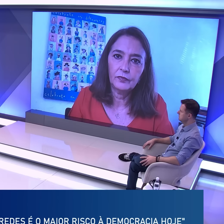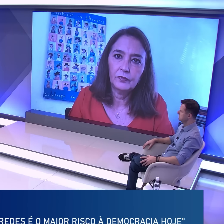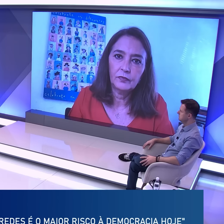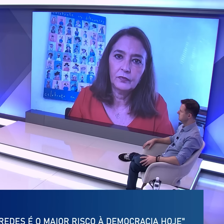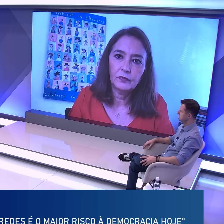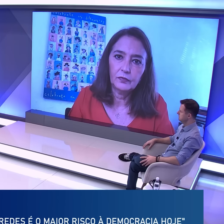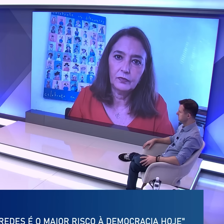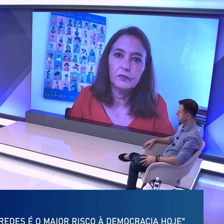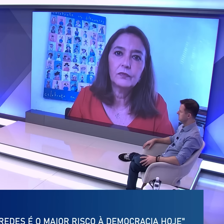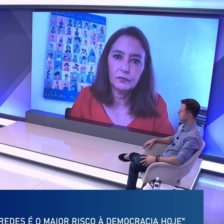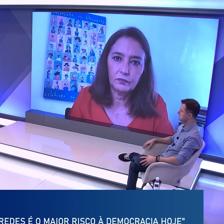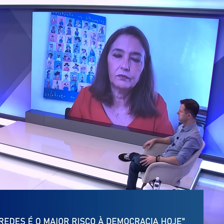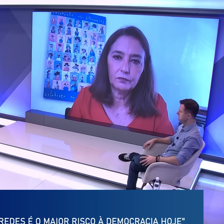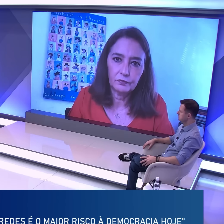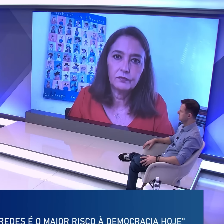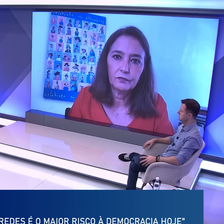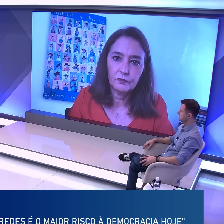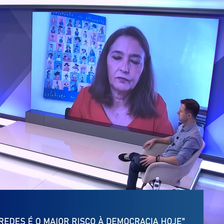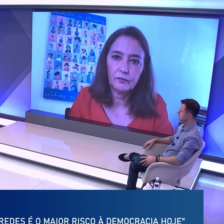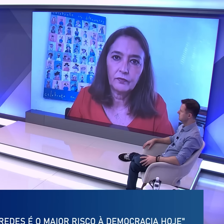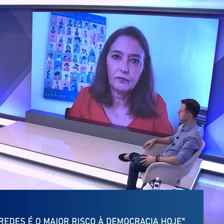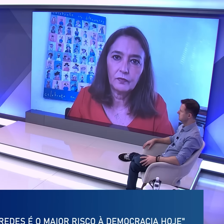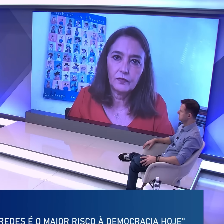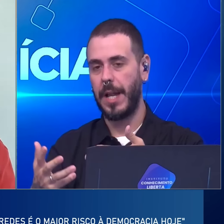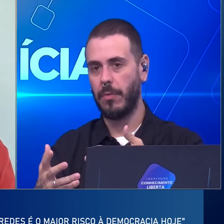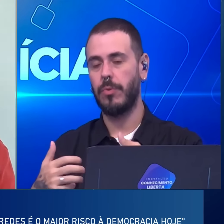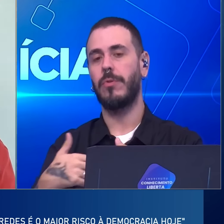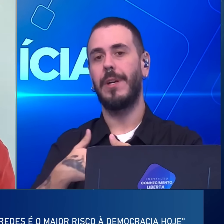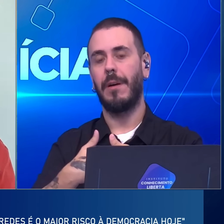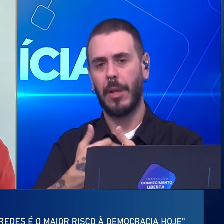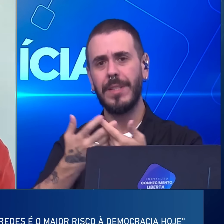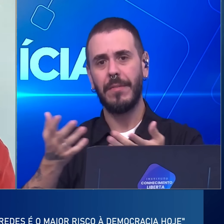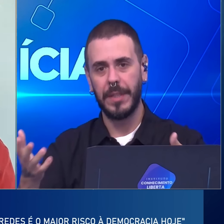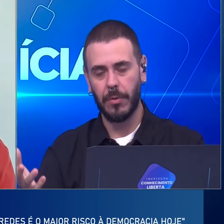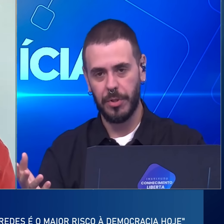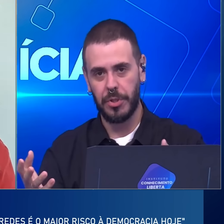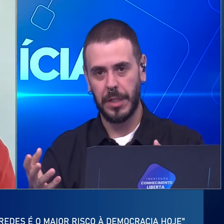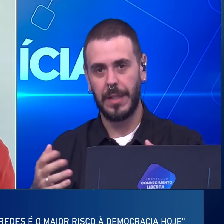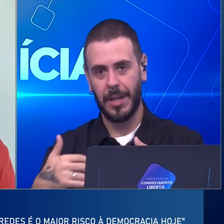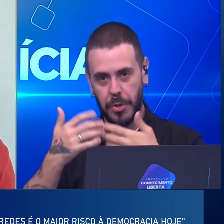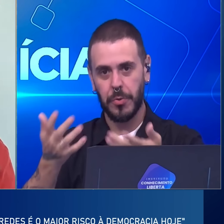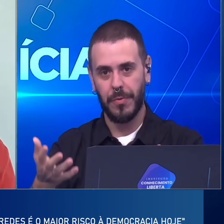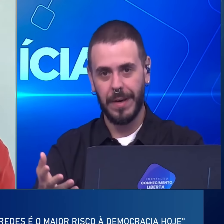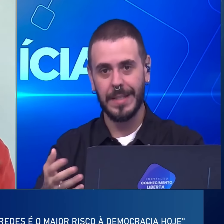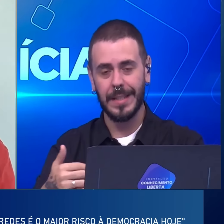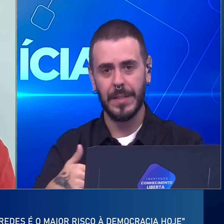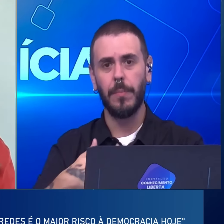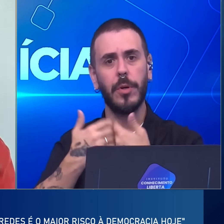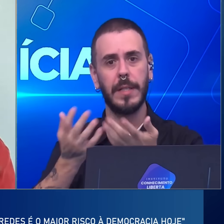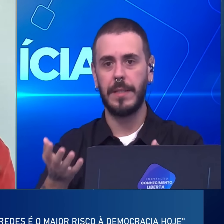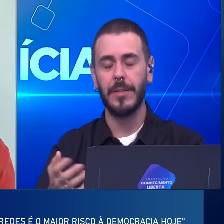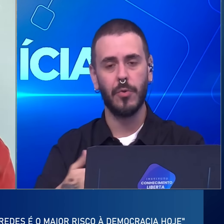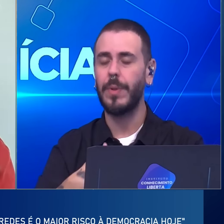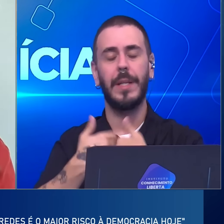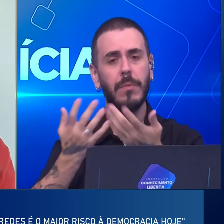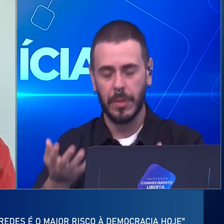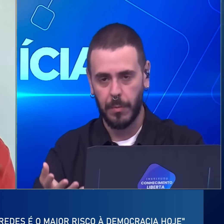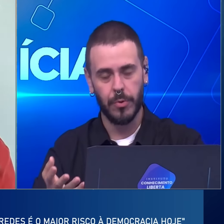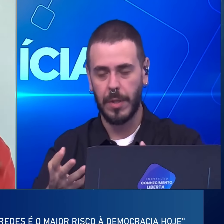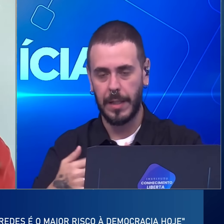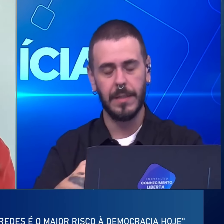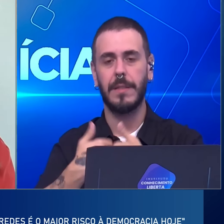direita não é o contrário e a gente tem muitos evangélicos na nossa vida cotidiana né que a gente conversa que são progressistas ou